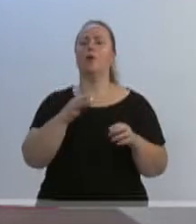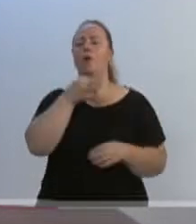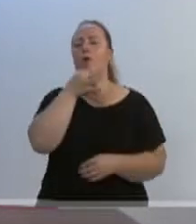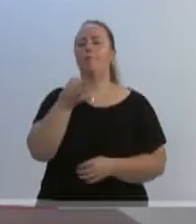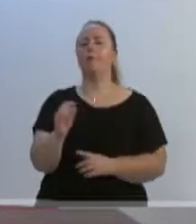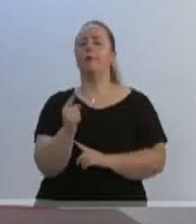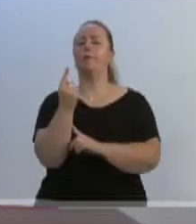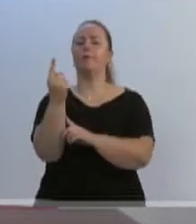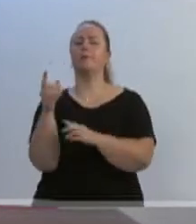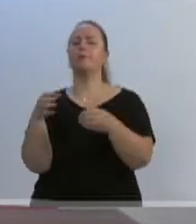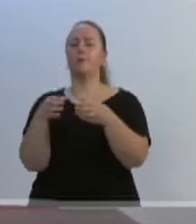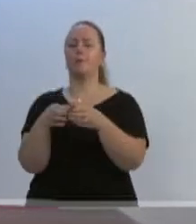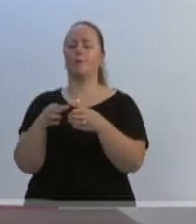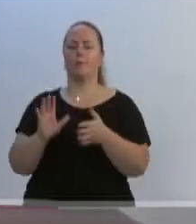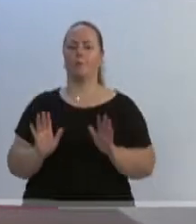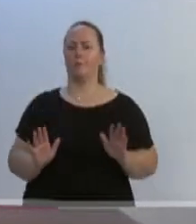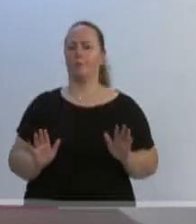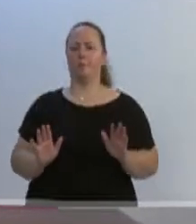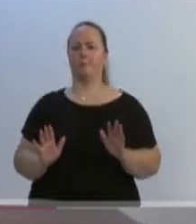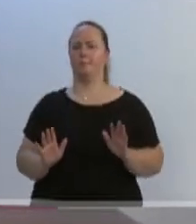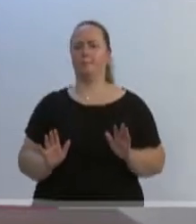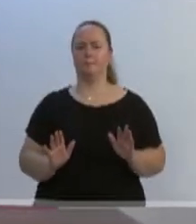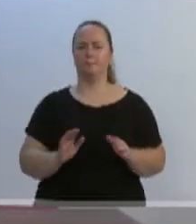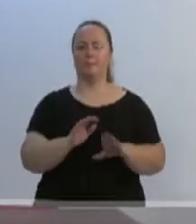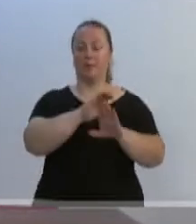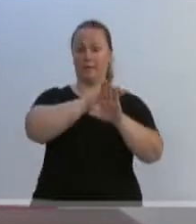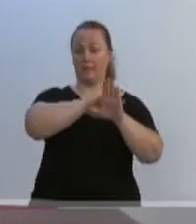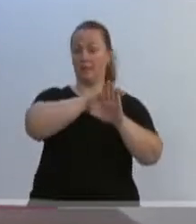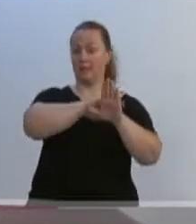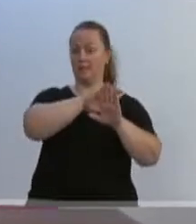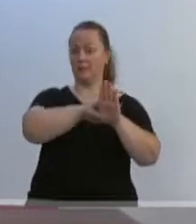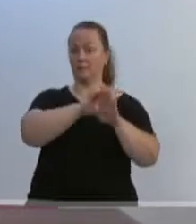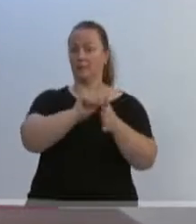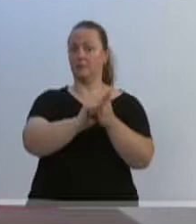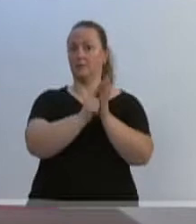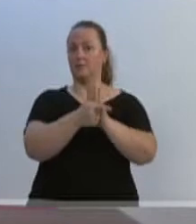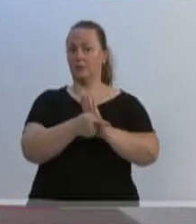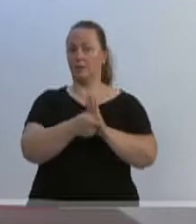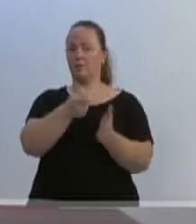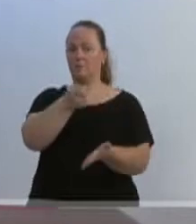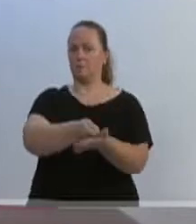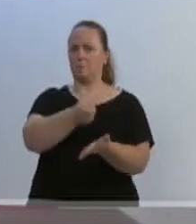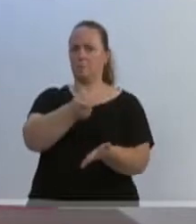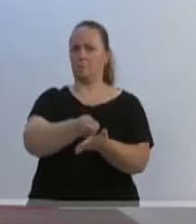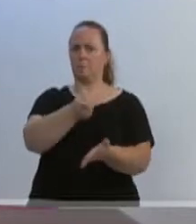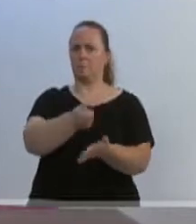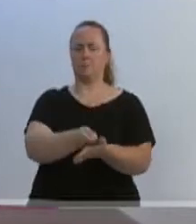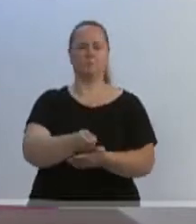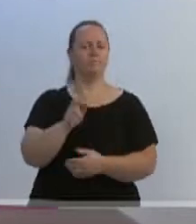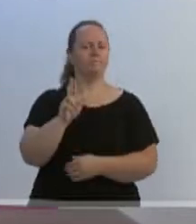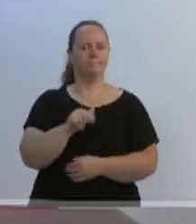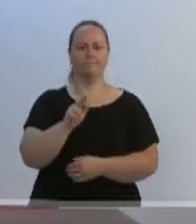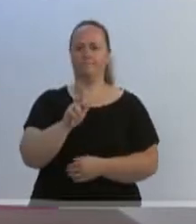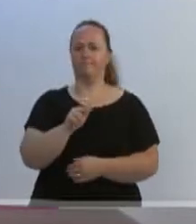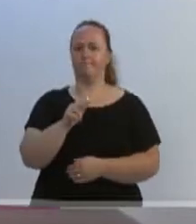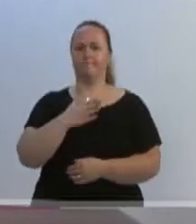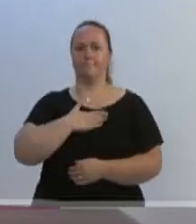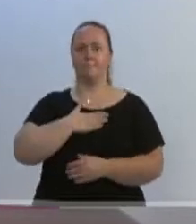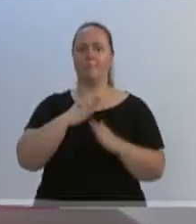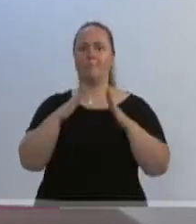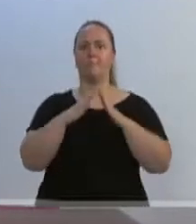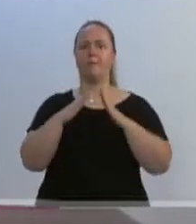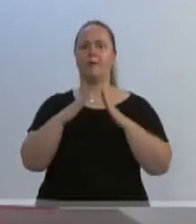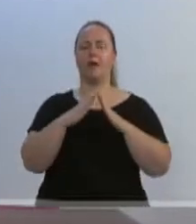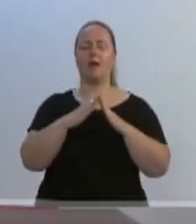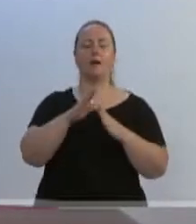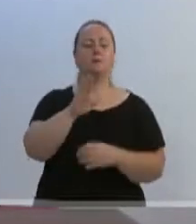Repito, através da ideologia de gênero imposta, ninguém na minha casa vai dizer ao meu filho